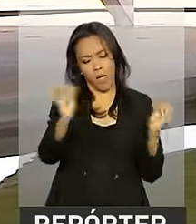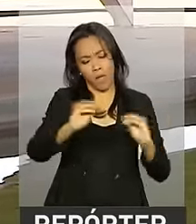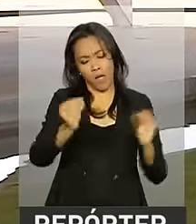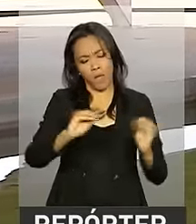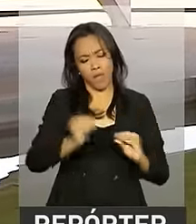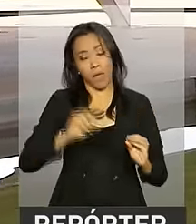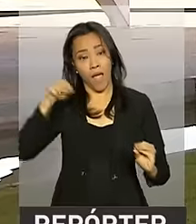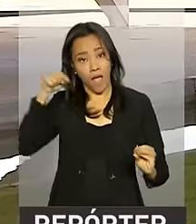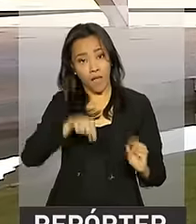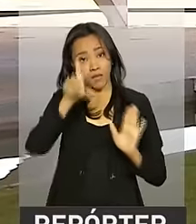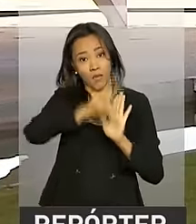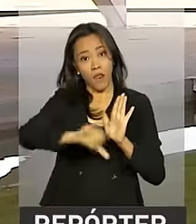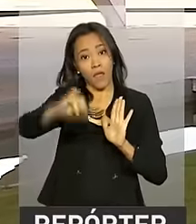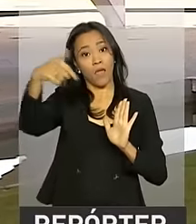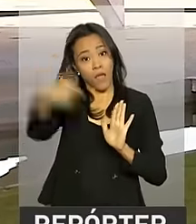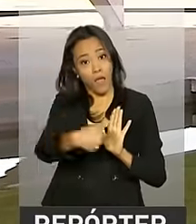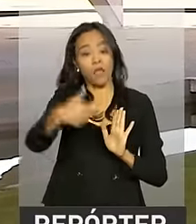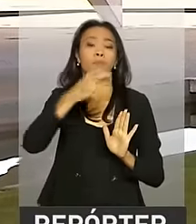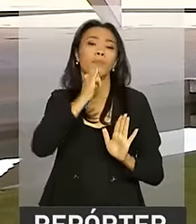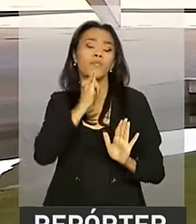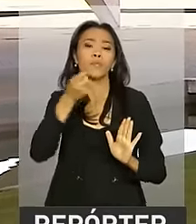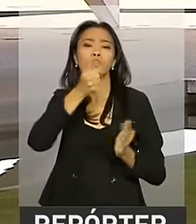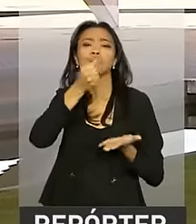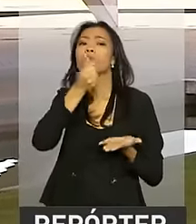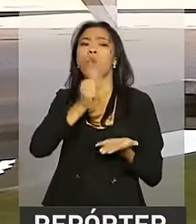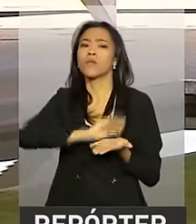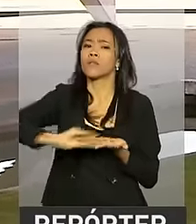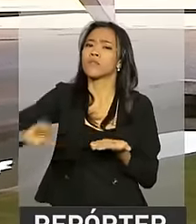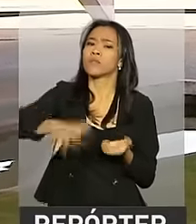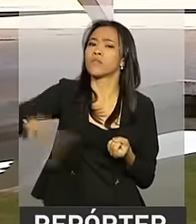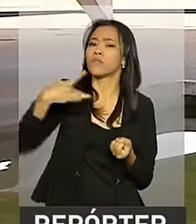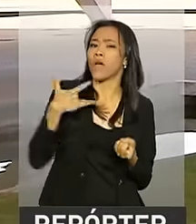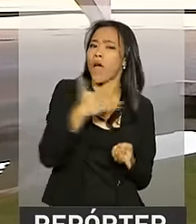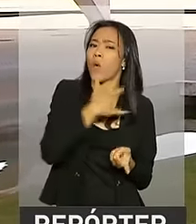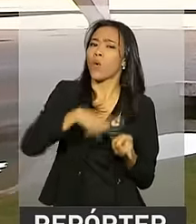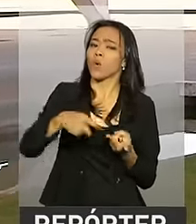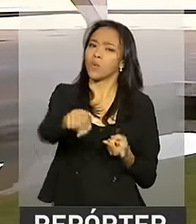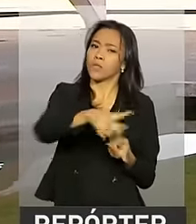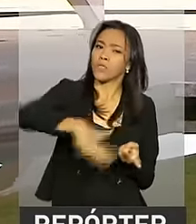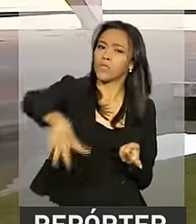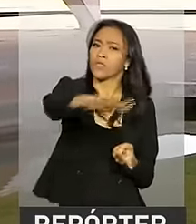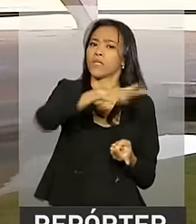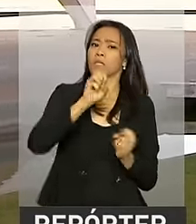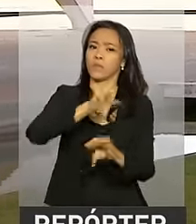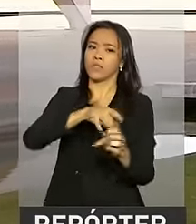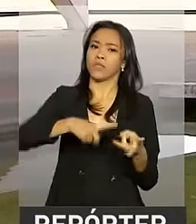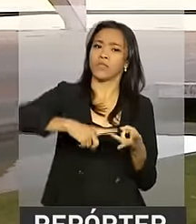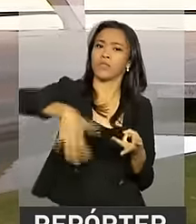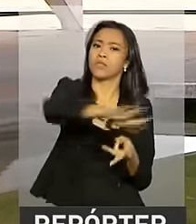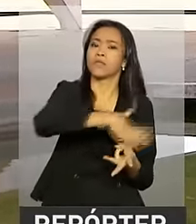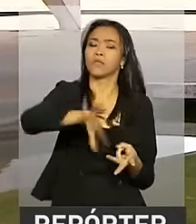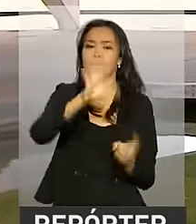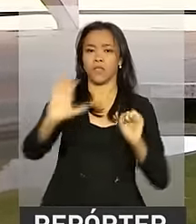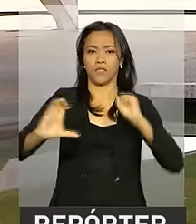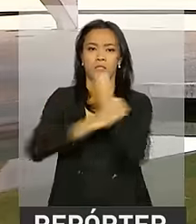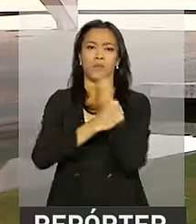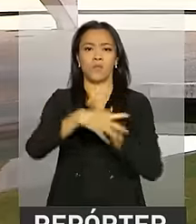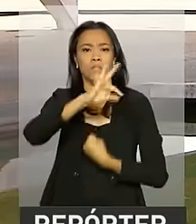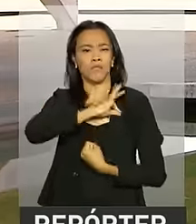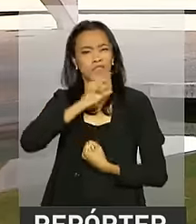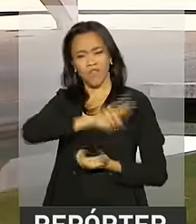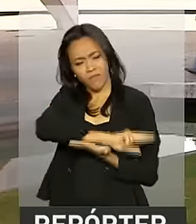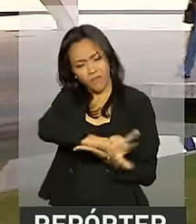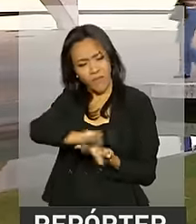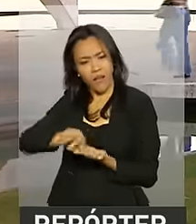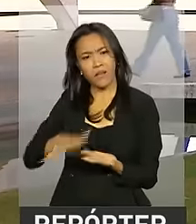é a lei que define quanto vai ser investido por exemplo na saúde na educação na segurança pública em todos em todos os as áreas de atuação do governo